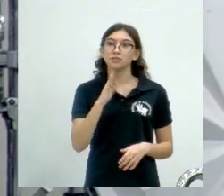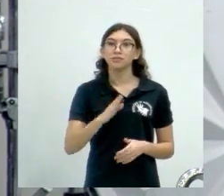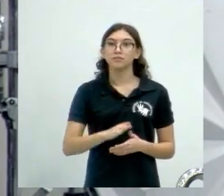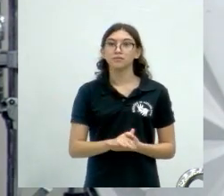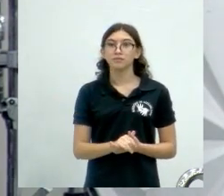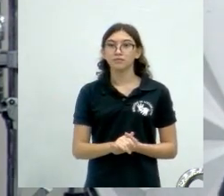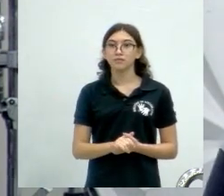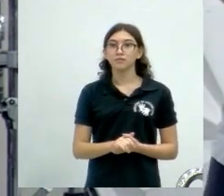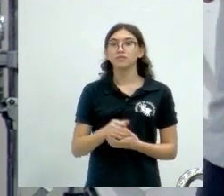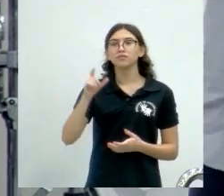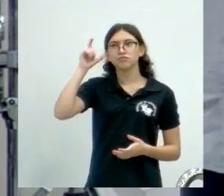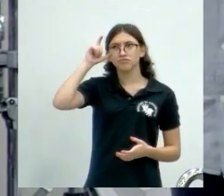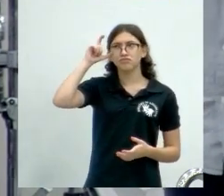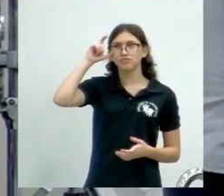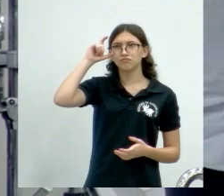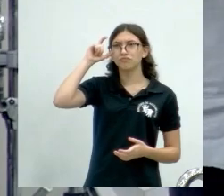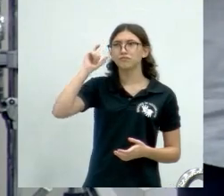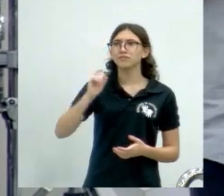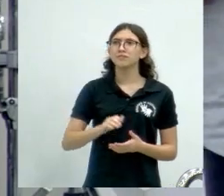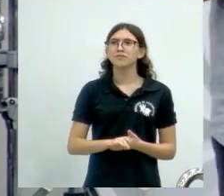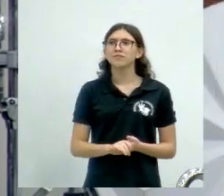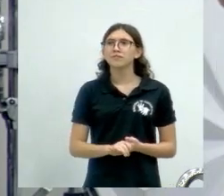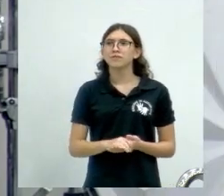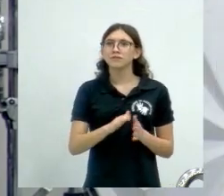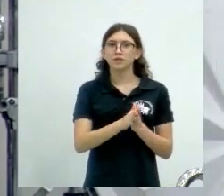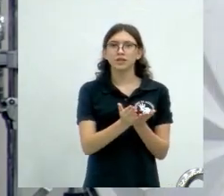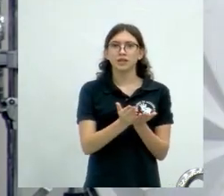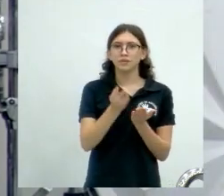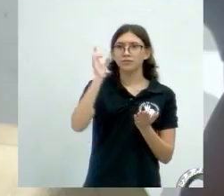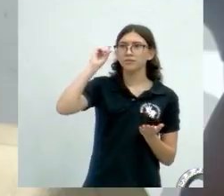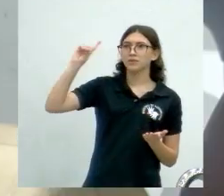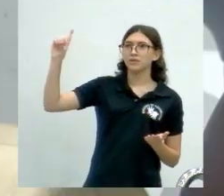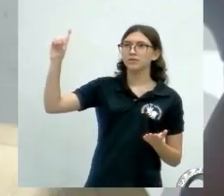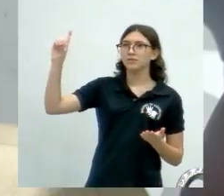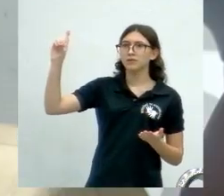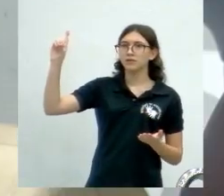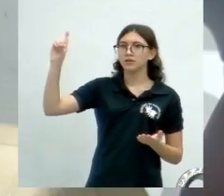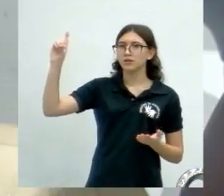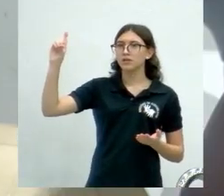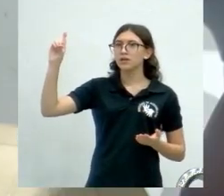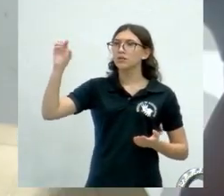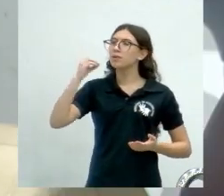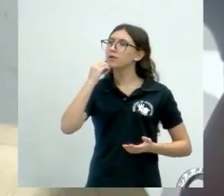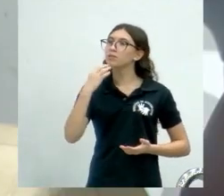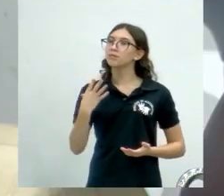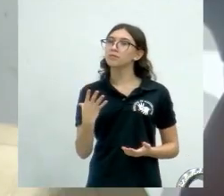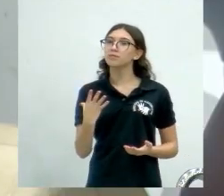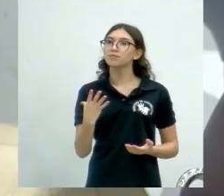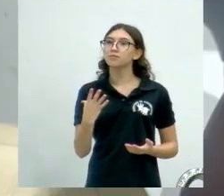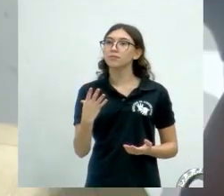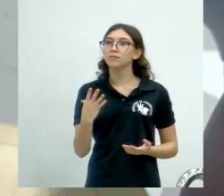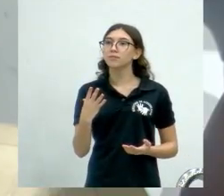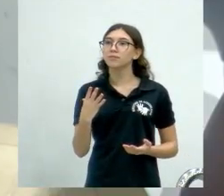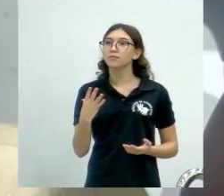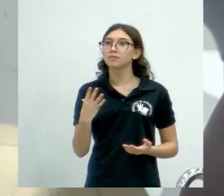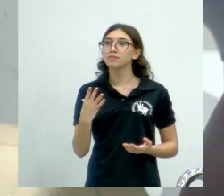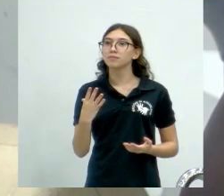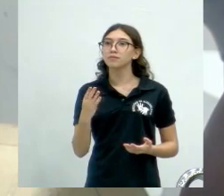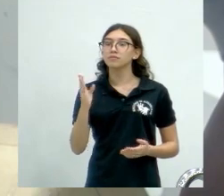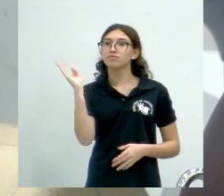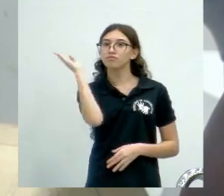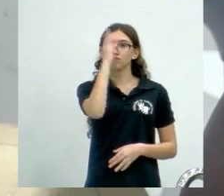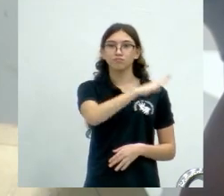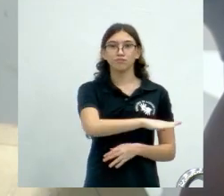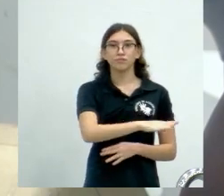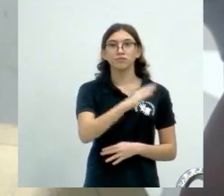de esperteza na Bíblia, ela tanto se refere à esperteza para o bem, como à esperteza para o